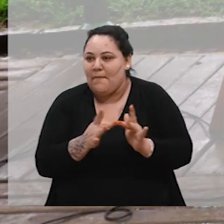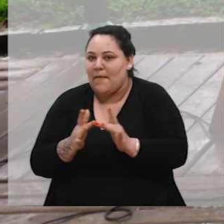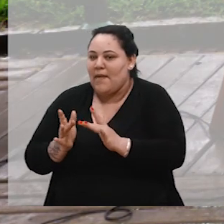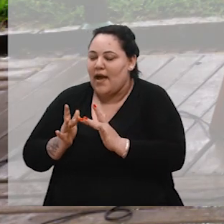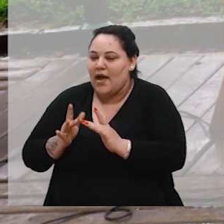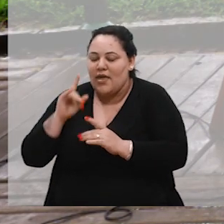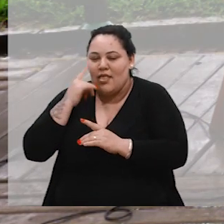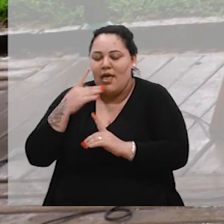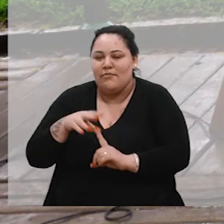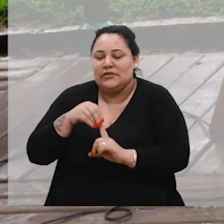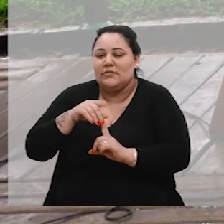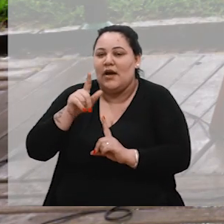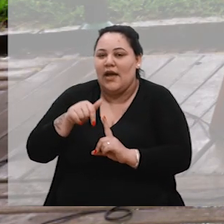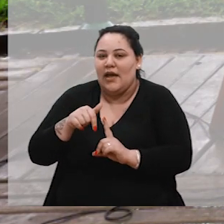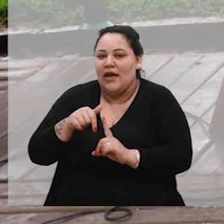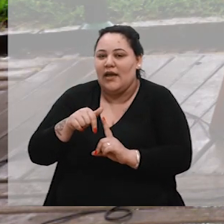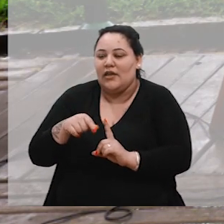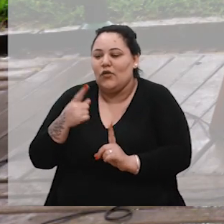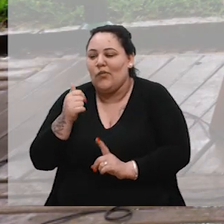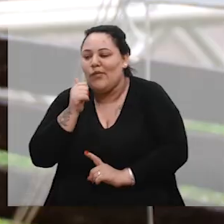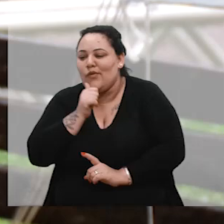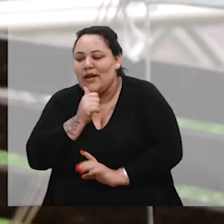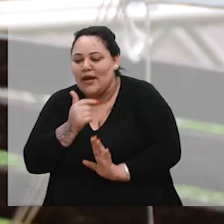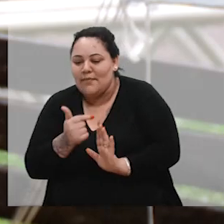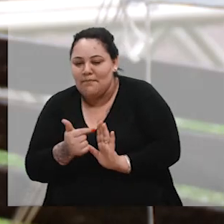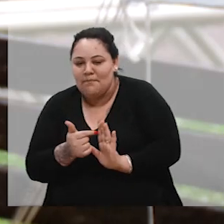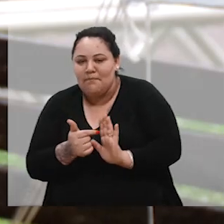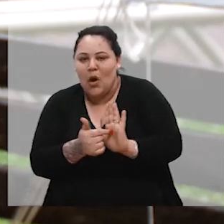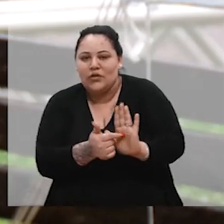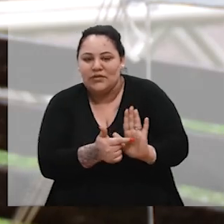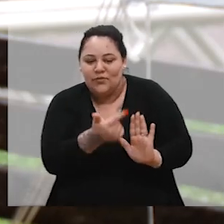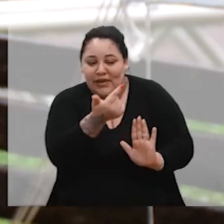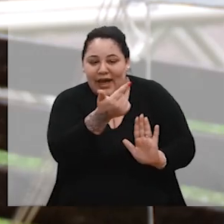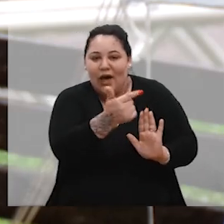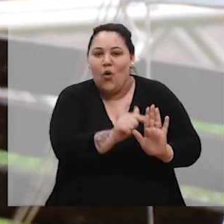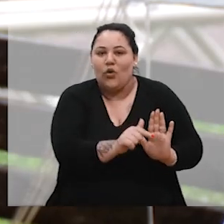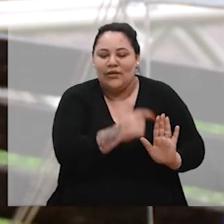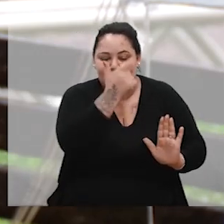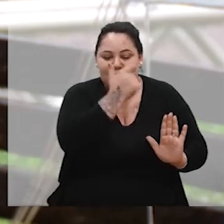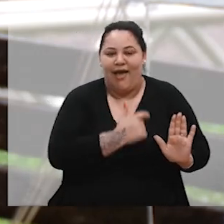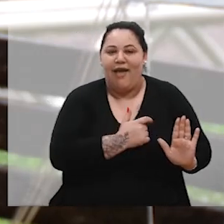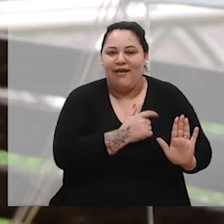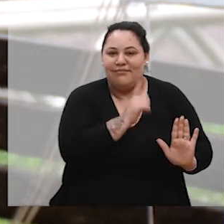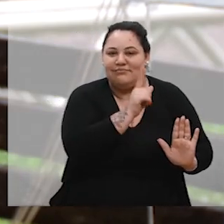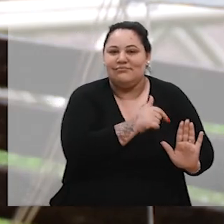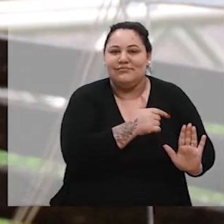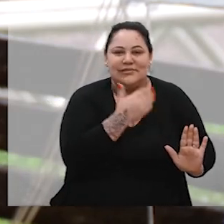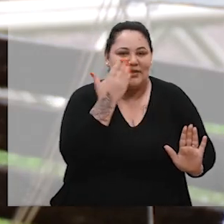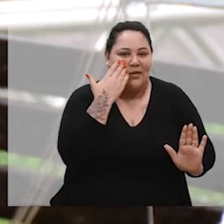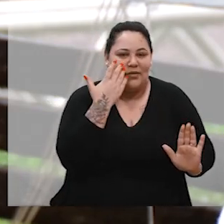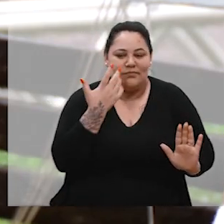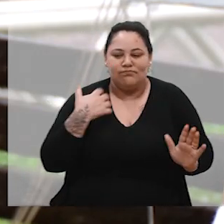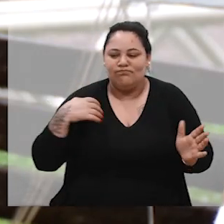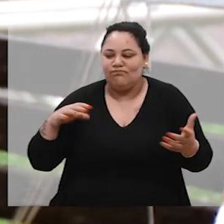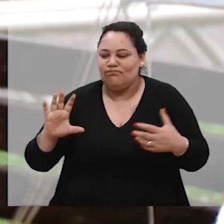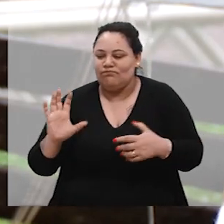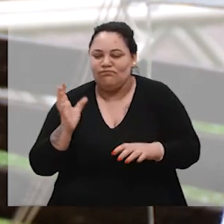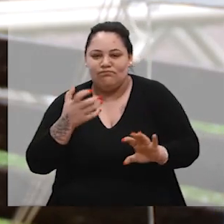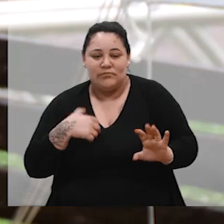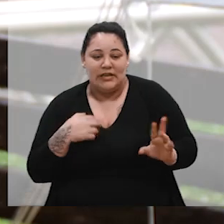E a ideia é que uma mostre o que a outra é, né? Que cada uma, a partir da outra e da sua